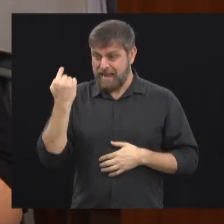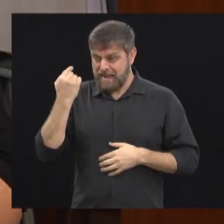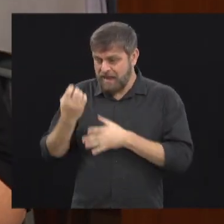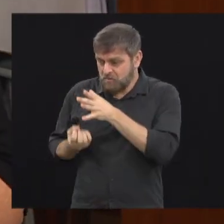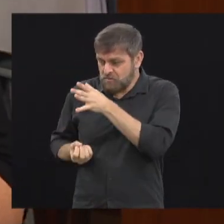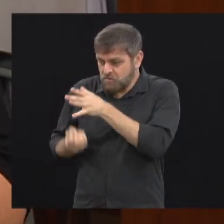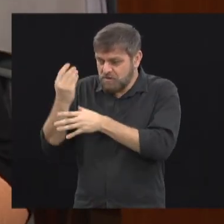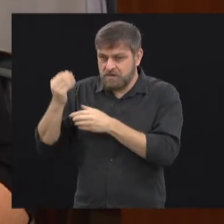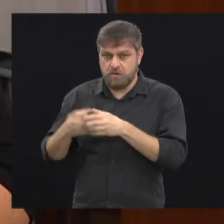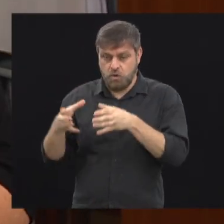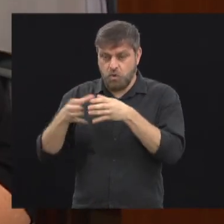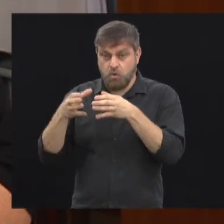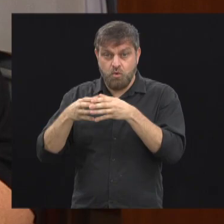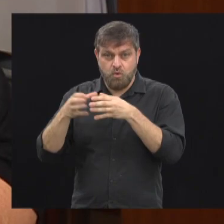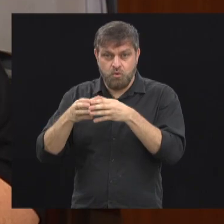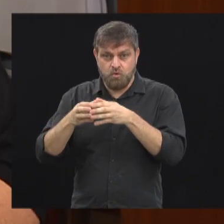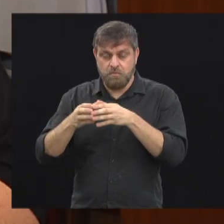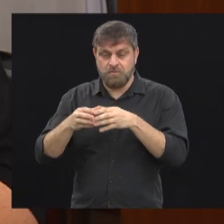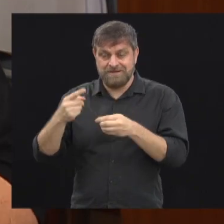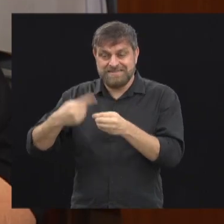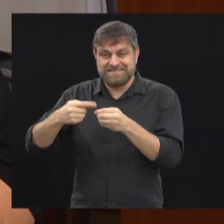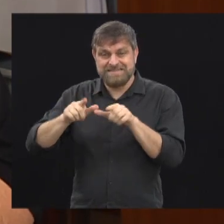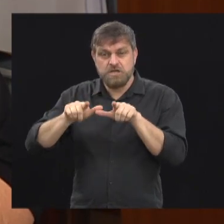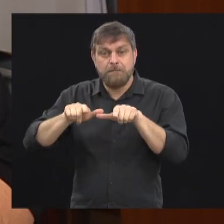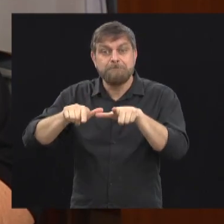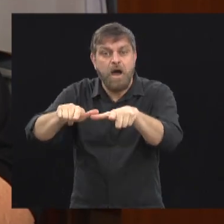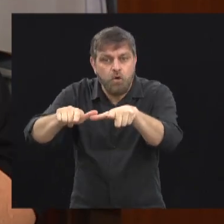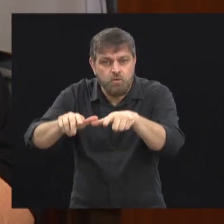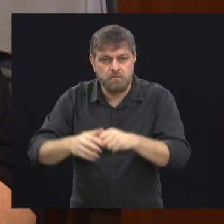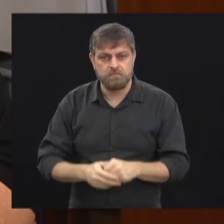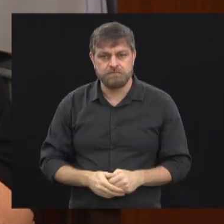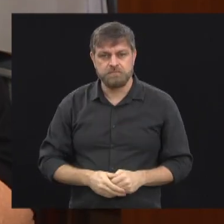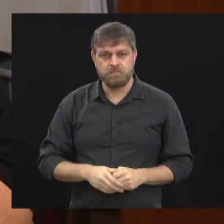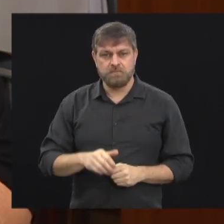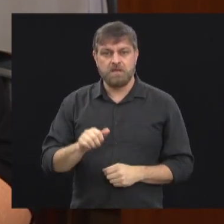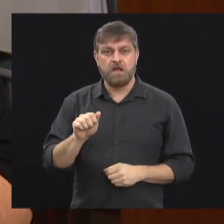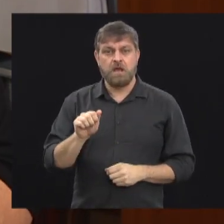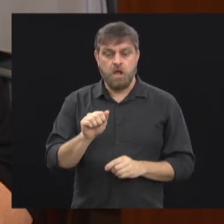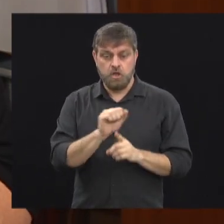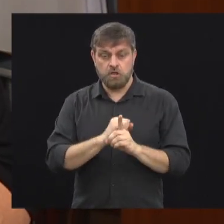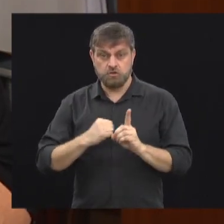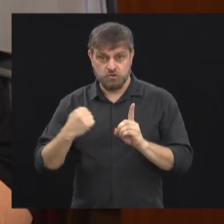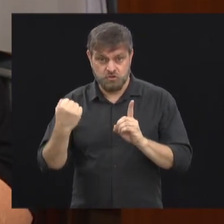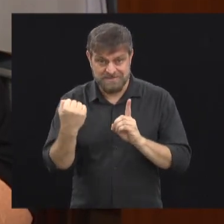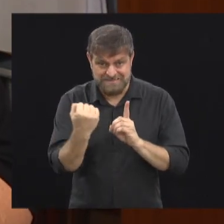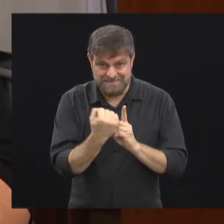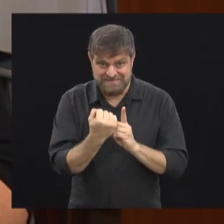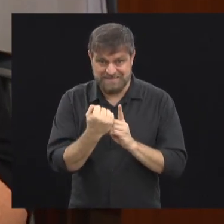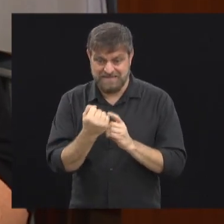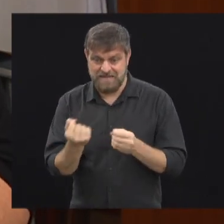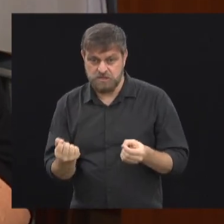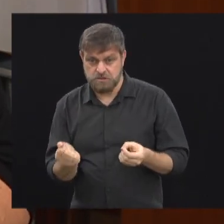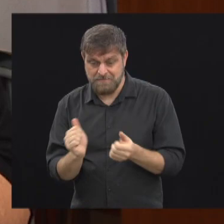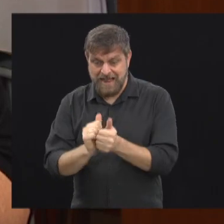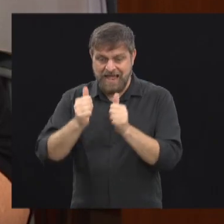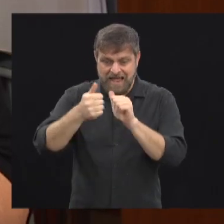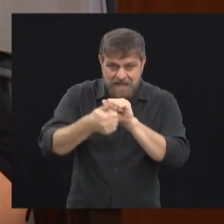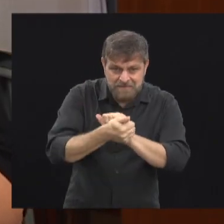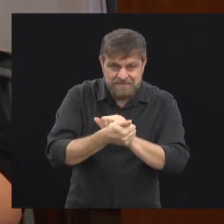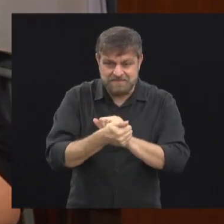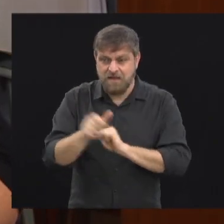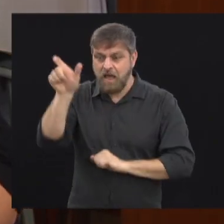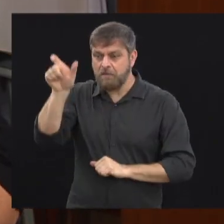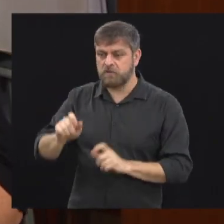Sorri nasceu, que foi em Bauru, ela se chamava Sociedade para Reabilitação e Reintegração